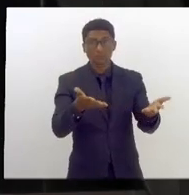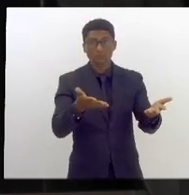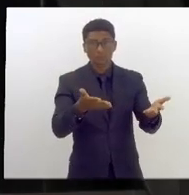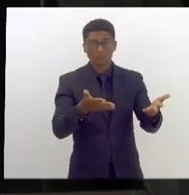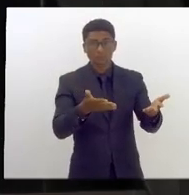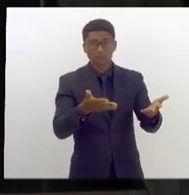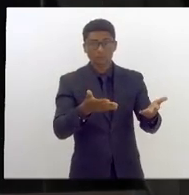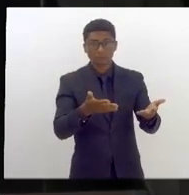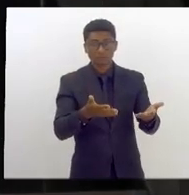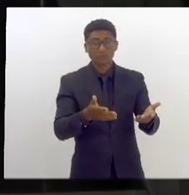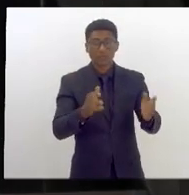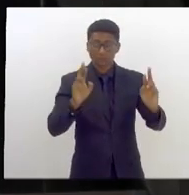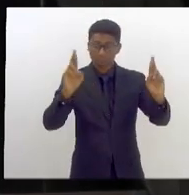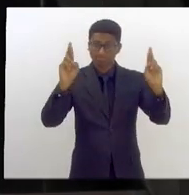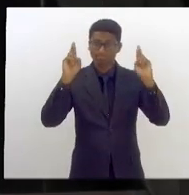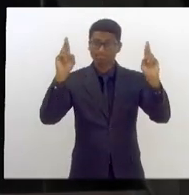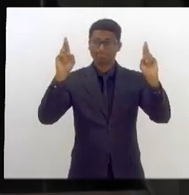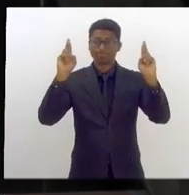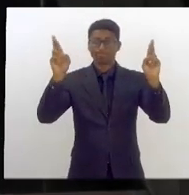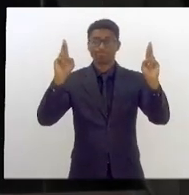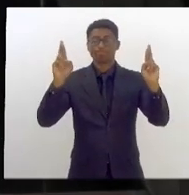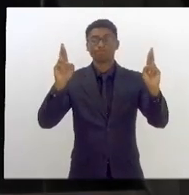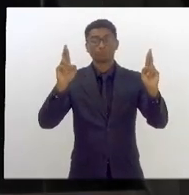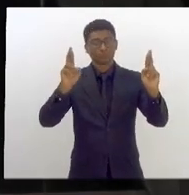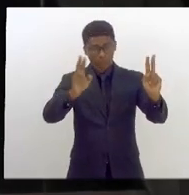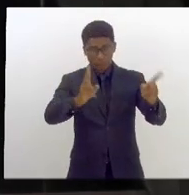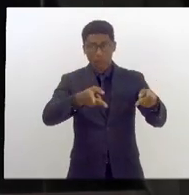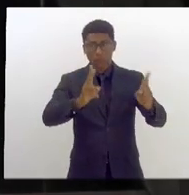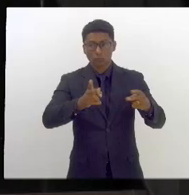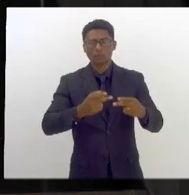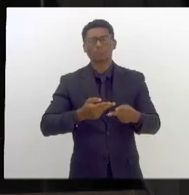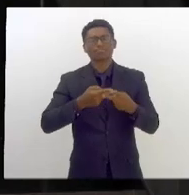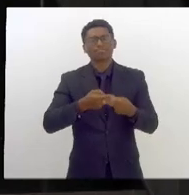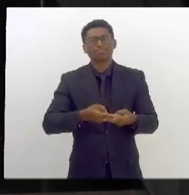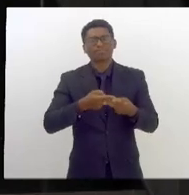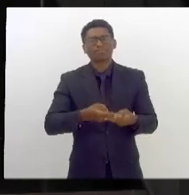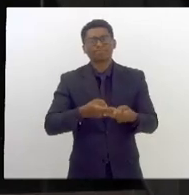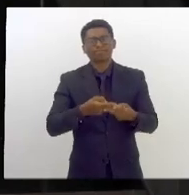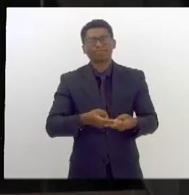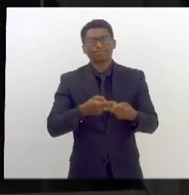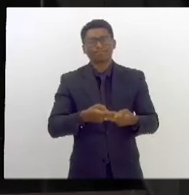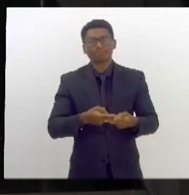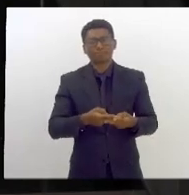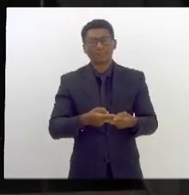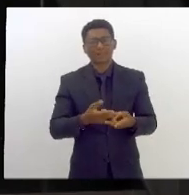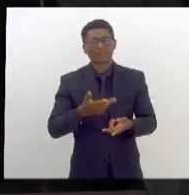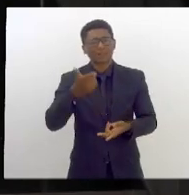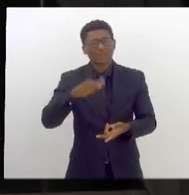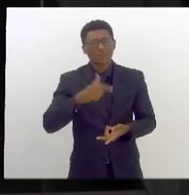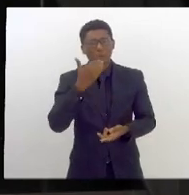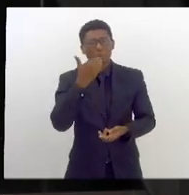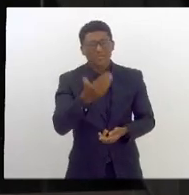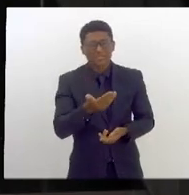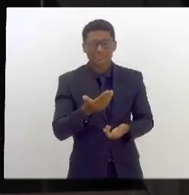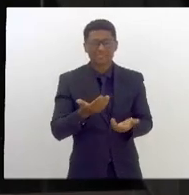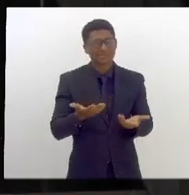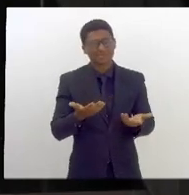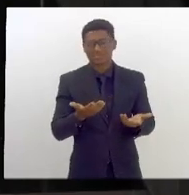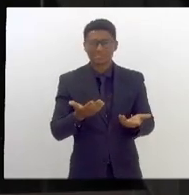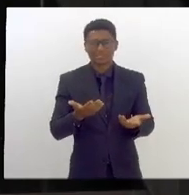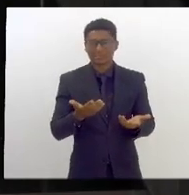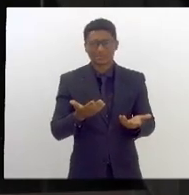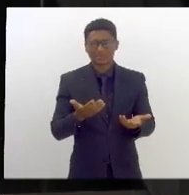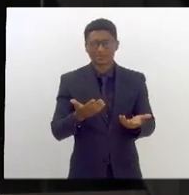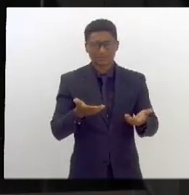filho de esperança mantido tem um pouco de paciência eu acho que é demais pedir seus eleitores editoras dos nossos